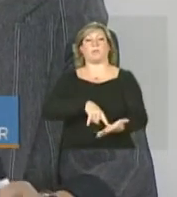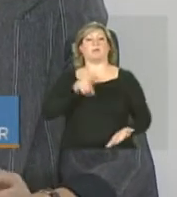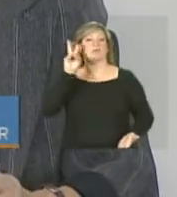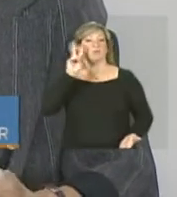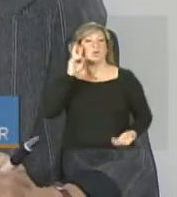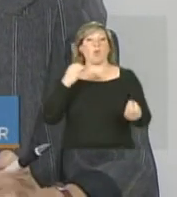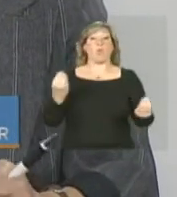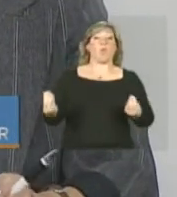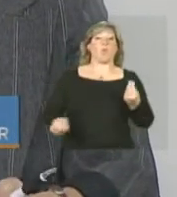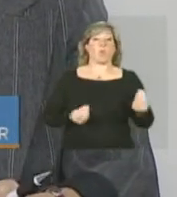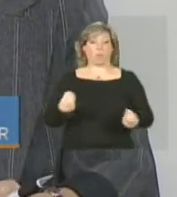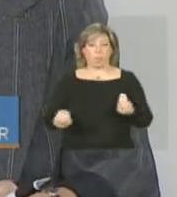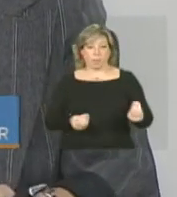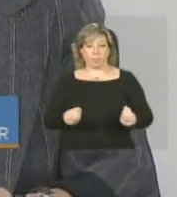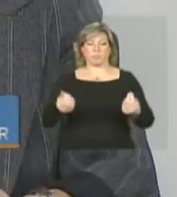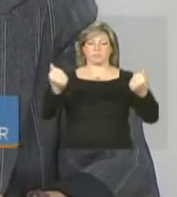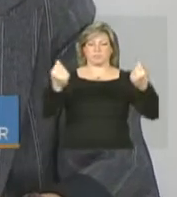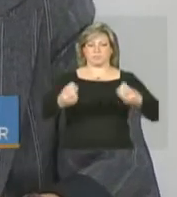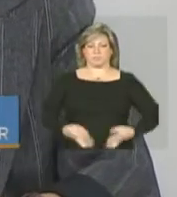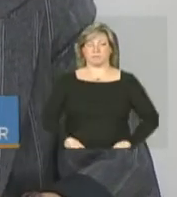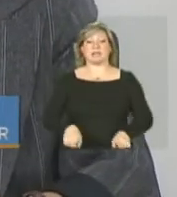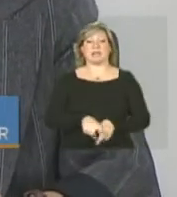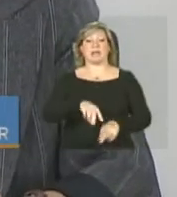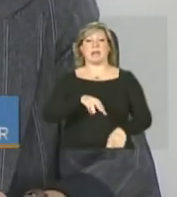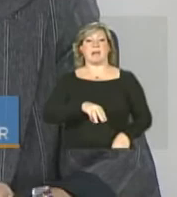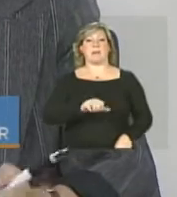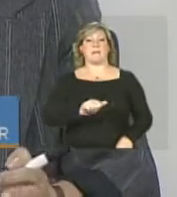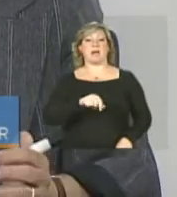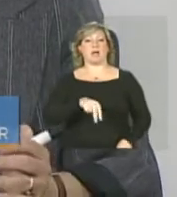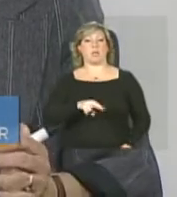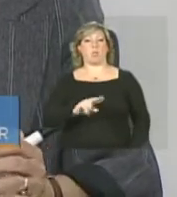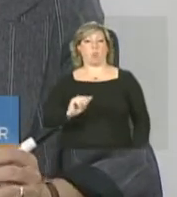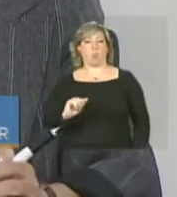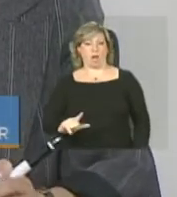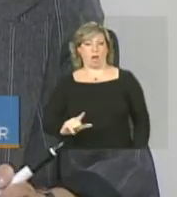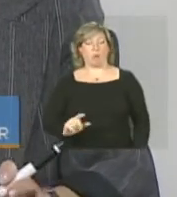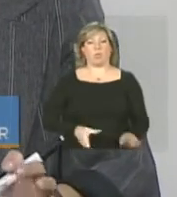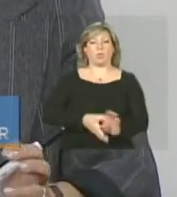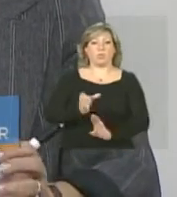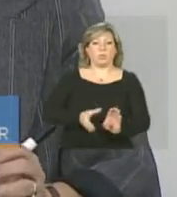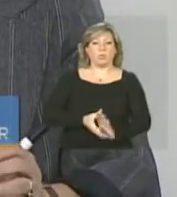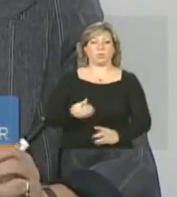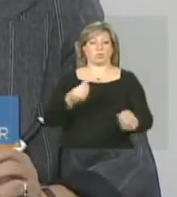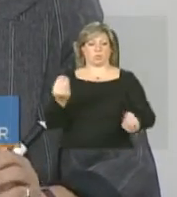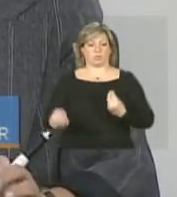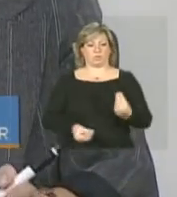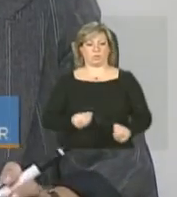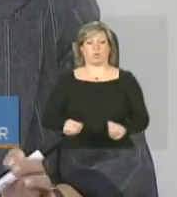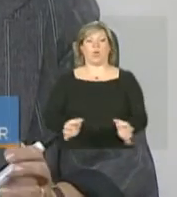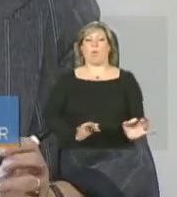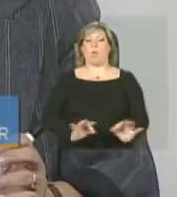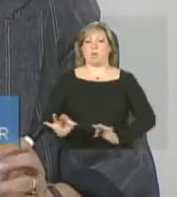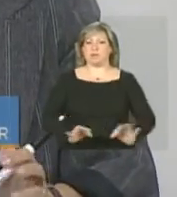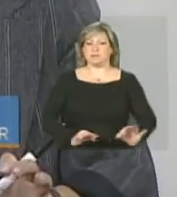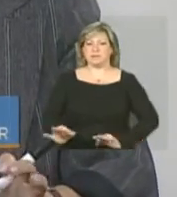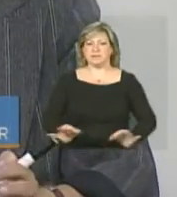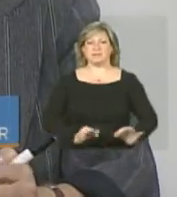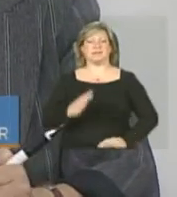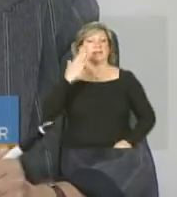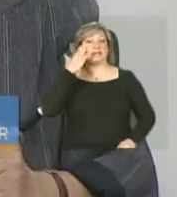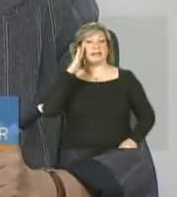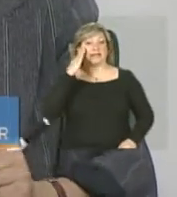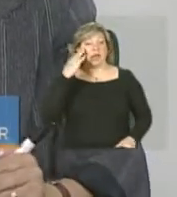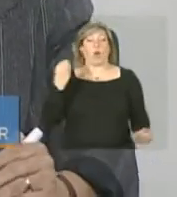referência e também um manual orientador para que fossem se organizando, se